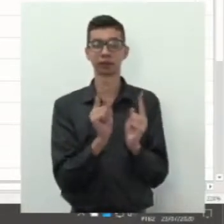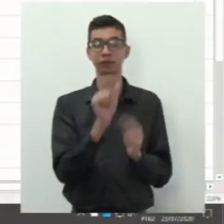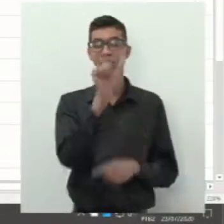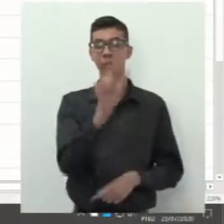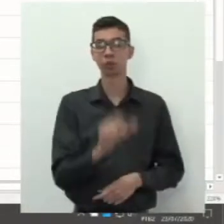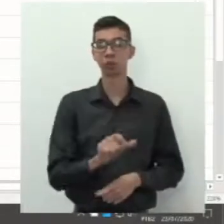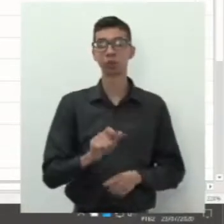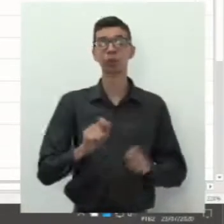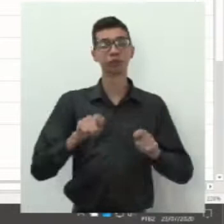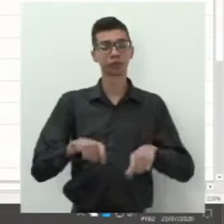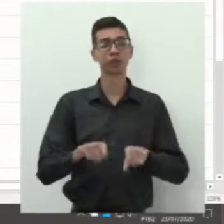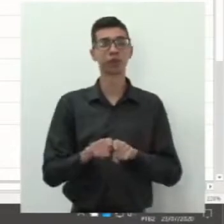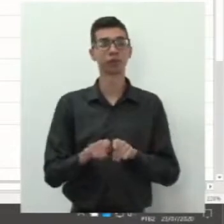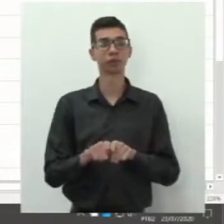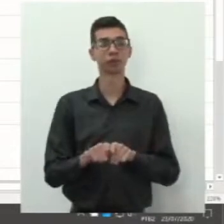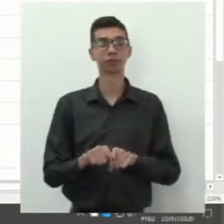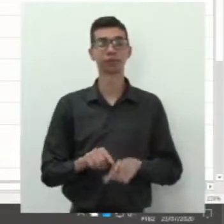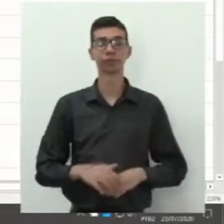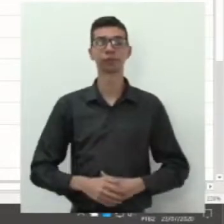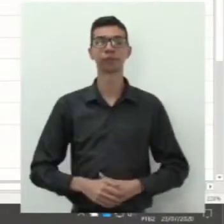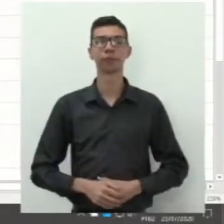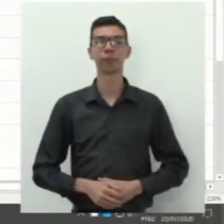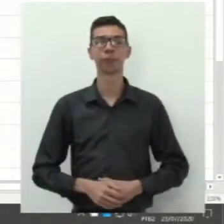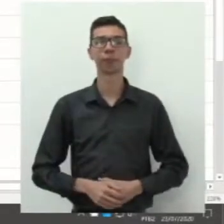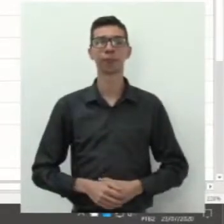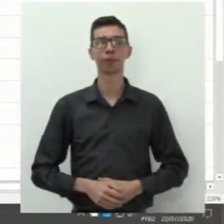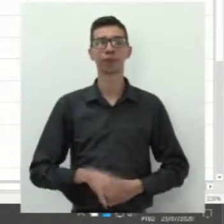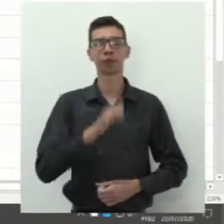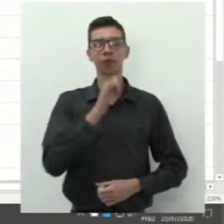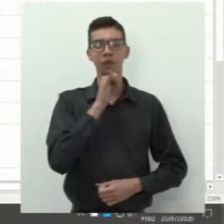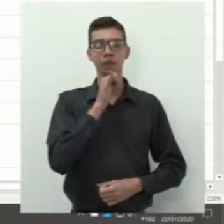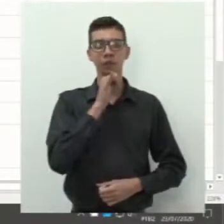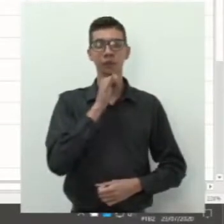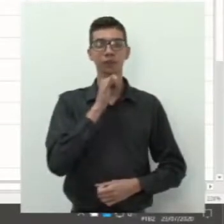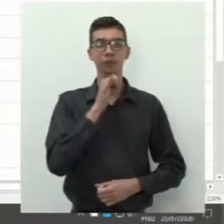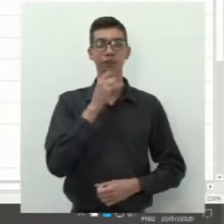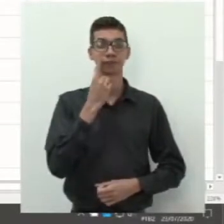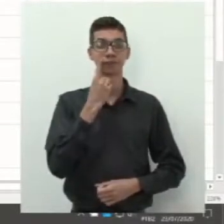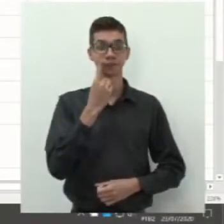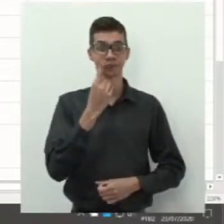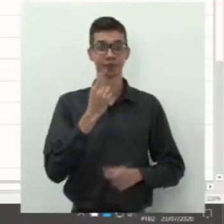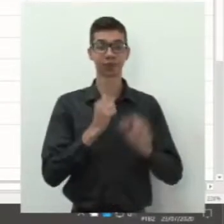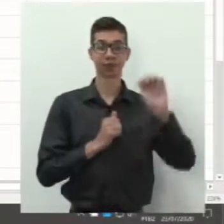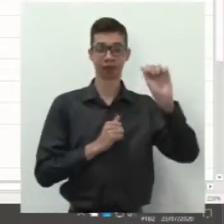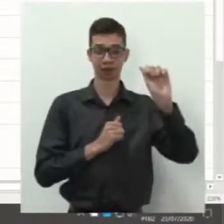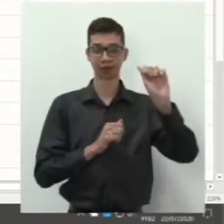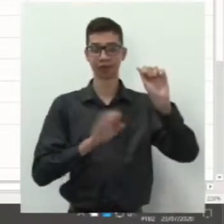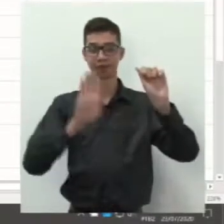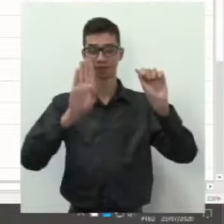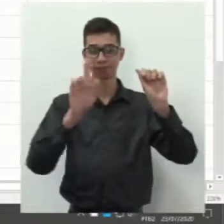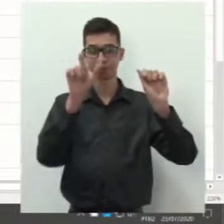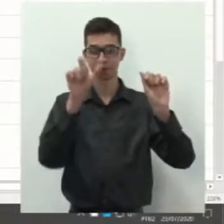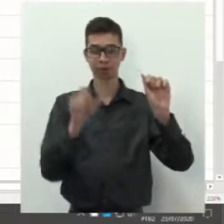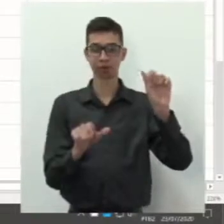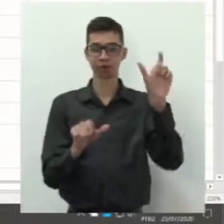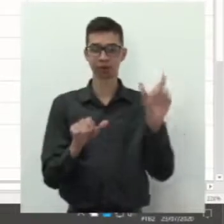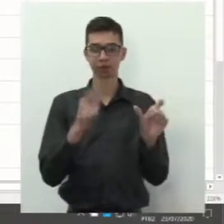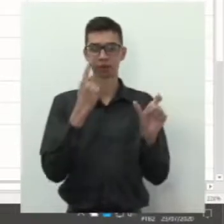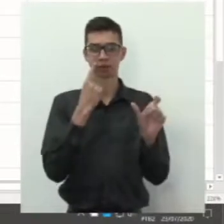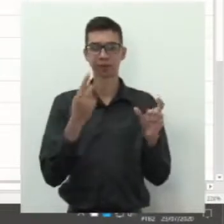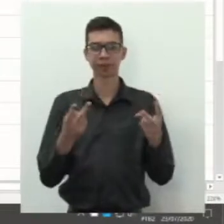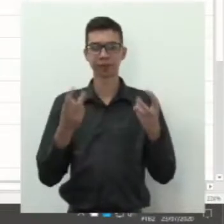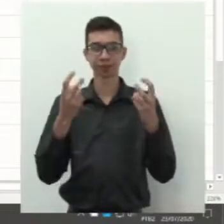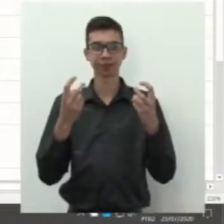ó. Basta eu vir aqui, ó, quando eu estou entre duas colunas, ó, entre coluna A e B, o meu cursor ele muda, ele fica